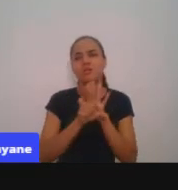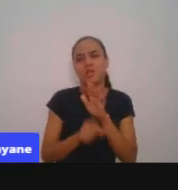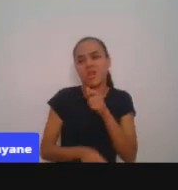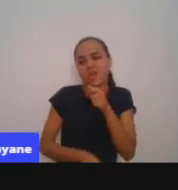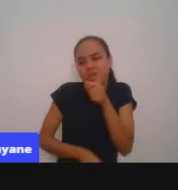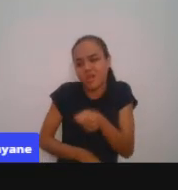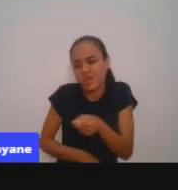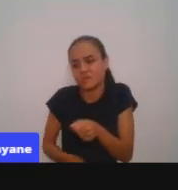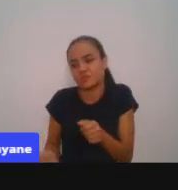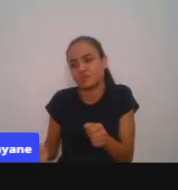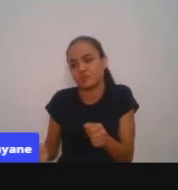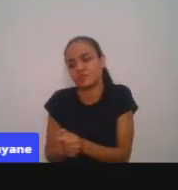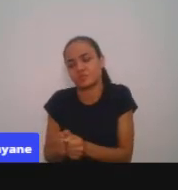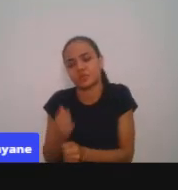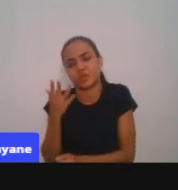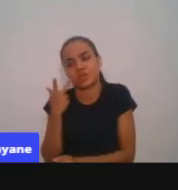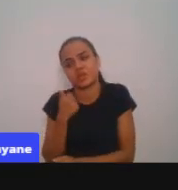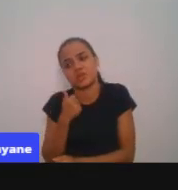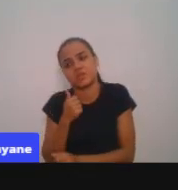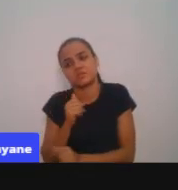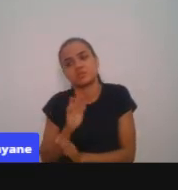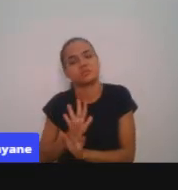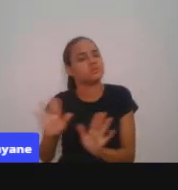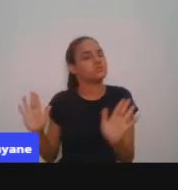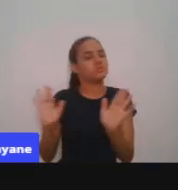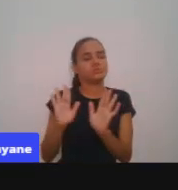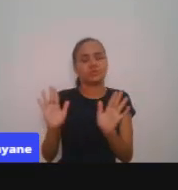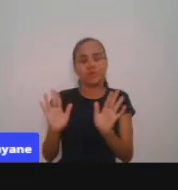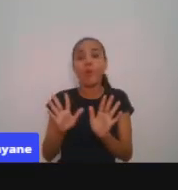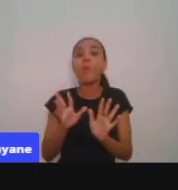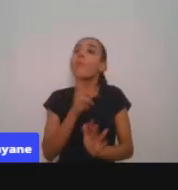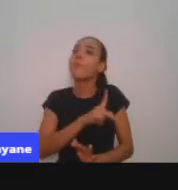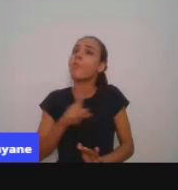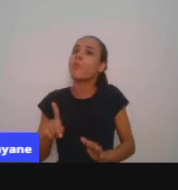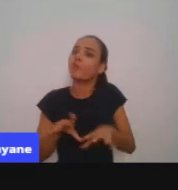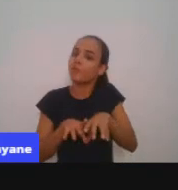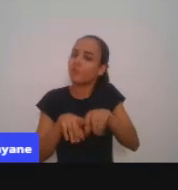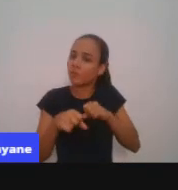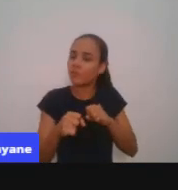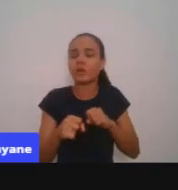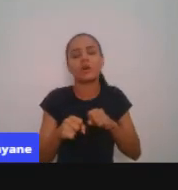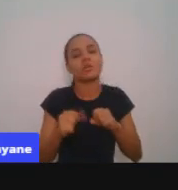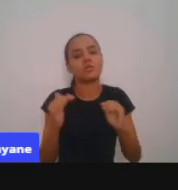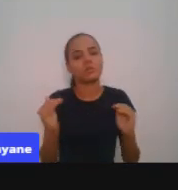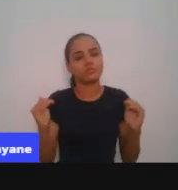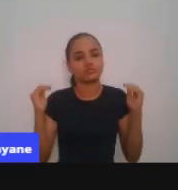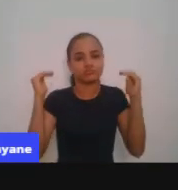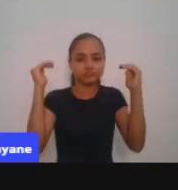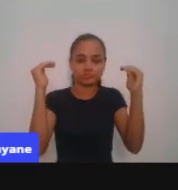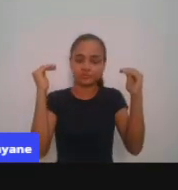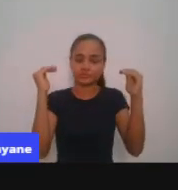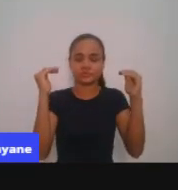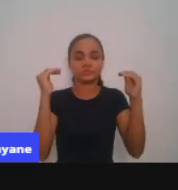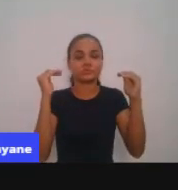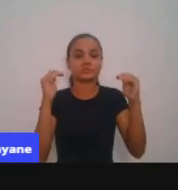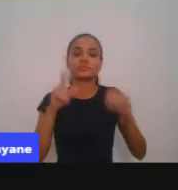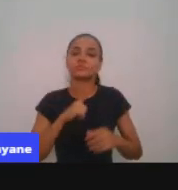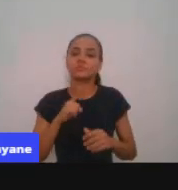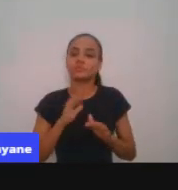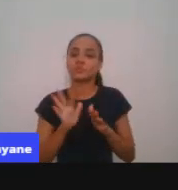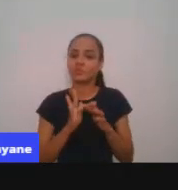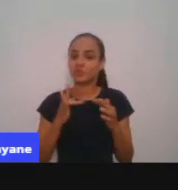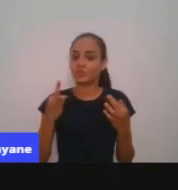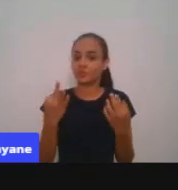o professor formado preferencialmente em nível superior. A gente tem a família colocada